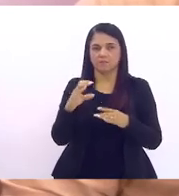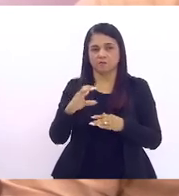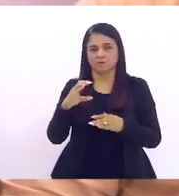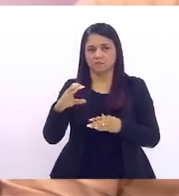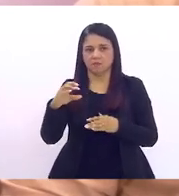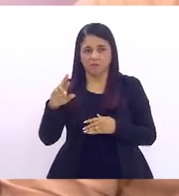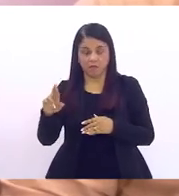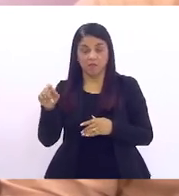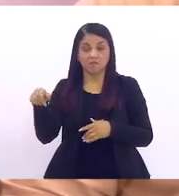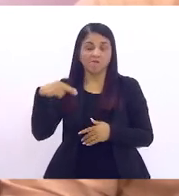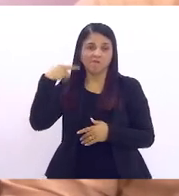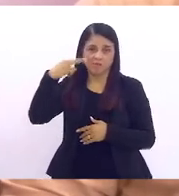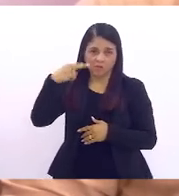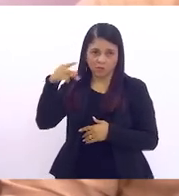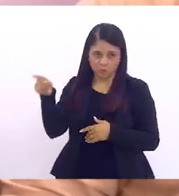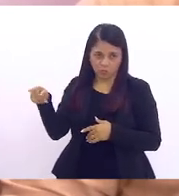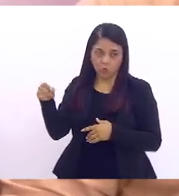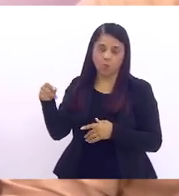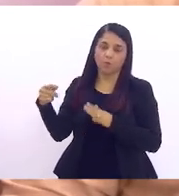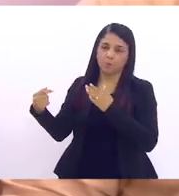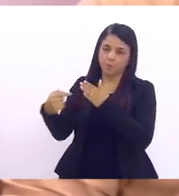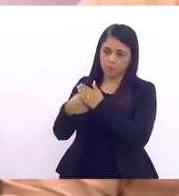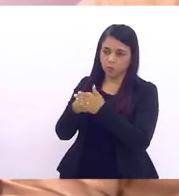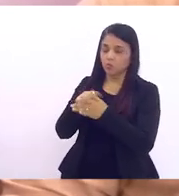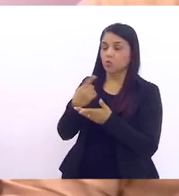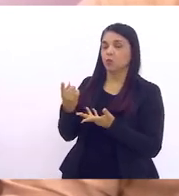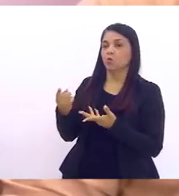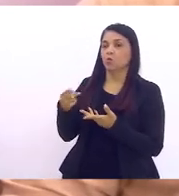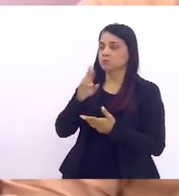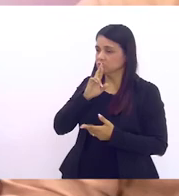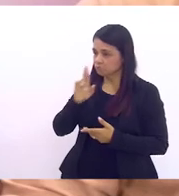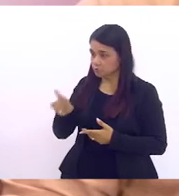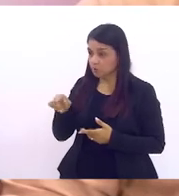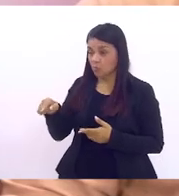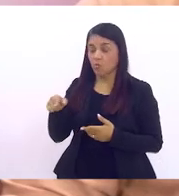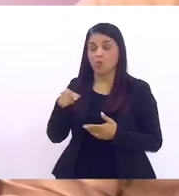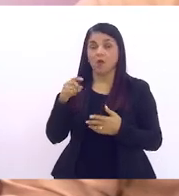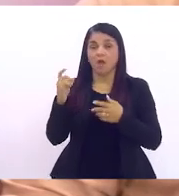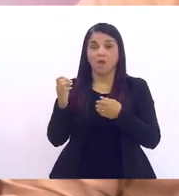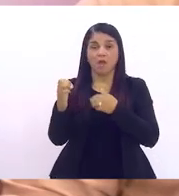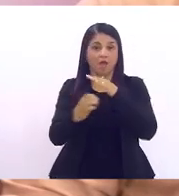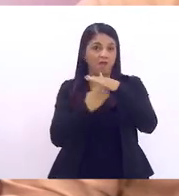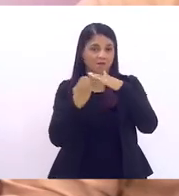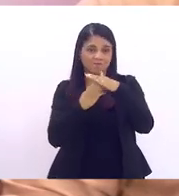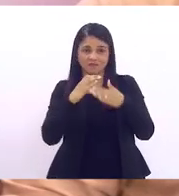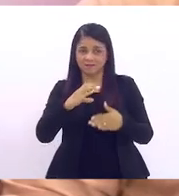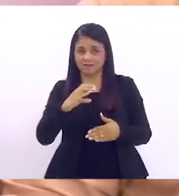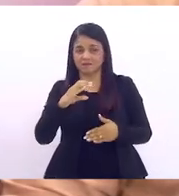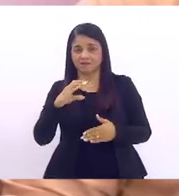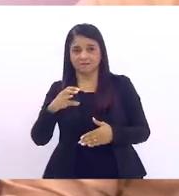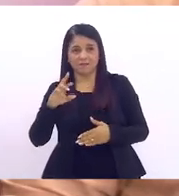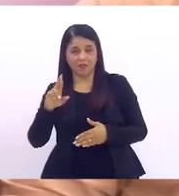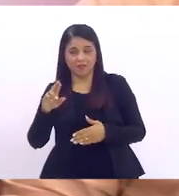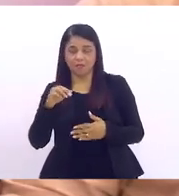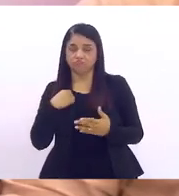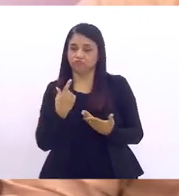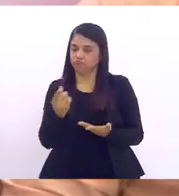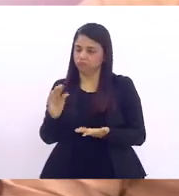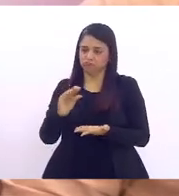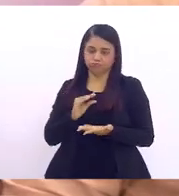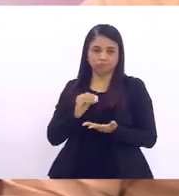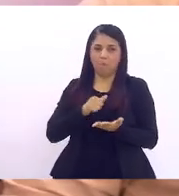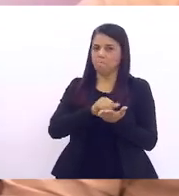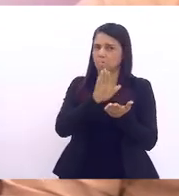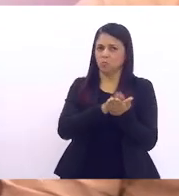fala do vereador ele ele nos perguntou a gente reafirmou e a concessionária não tem nenhum rendimento por conta de multas tá é só